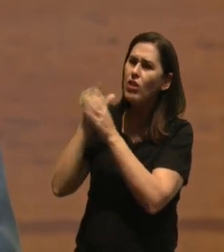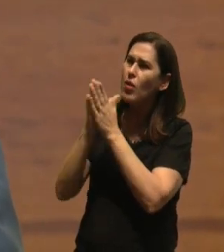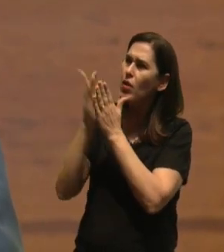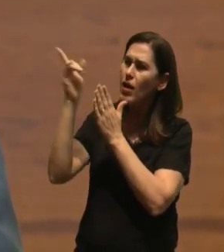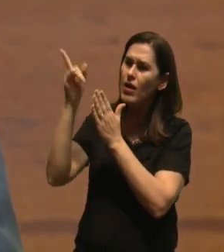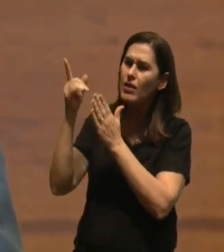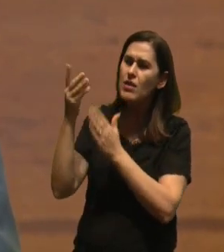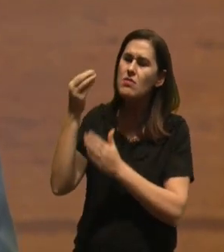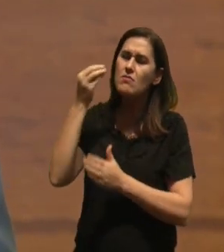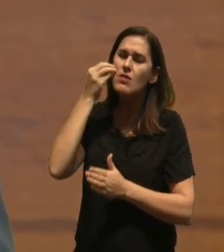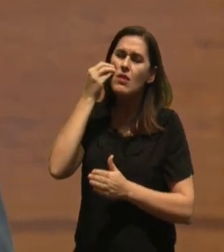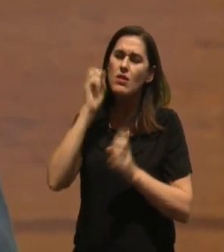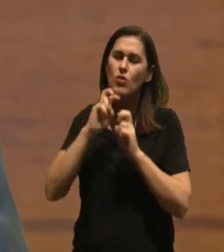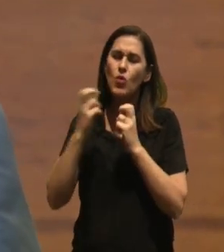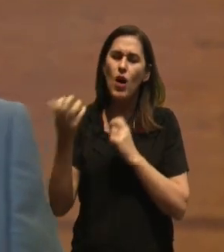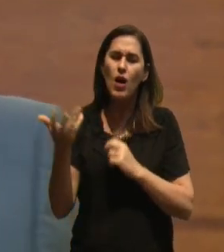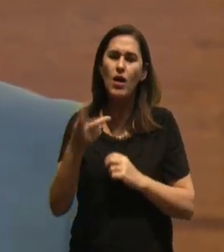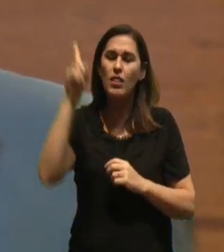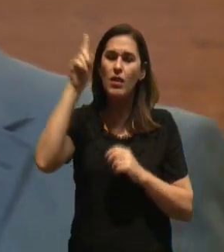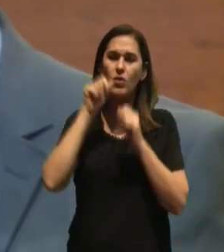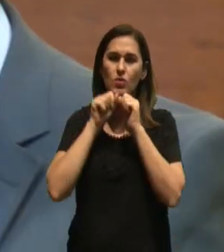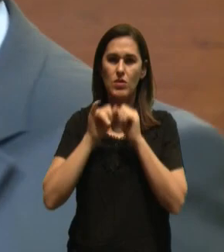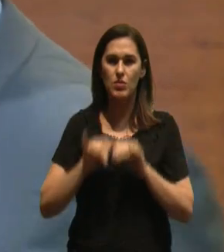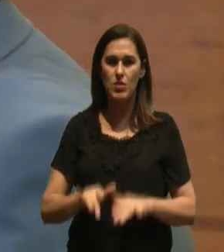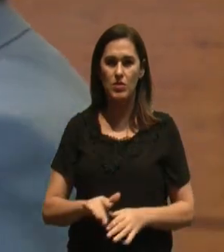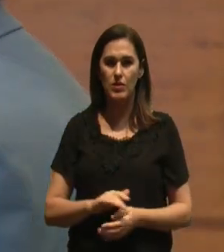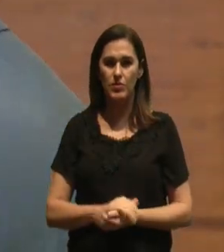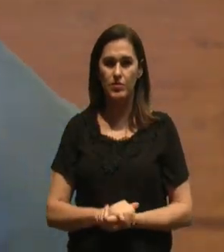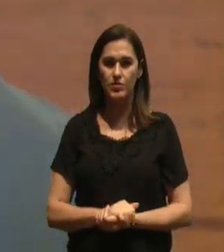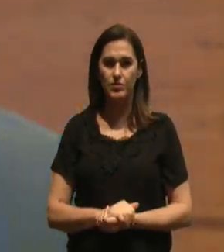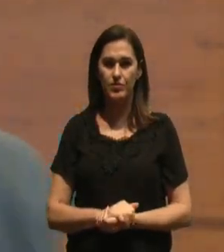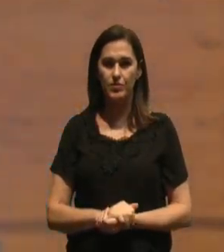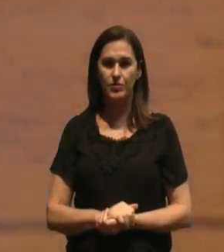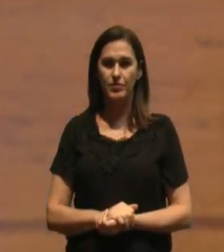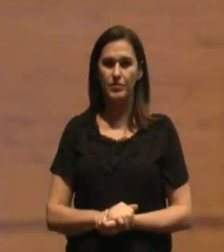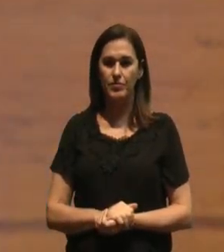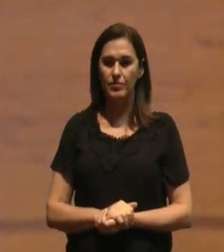culto maravilhosa, o Senhor nos abençoe.